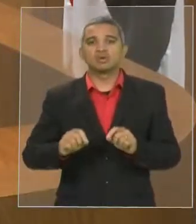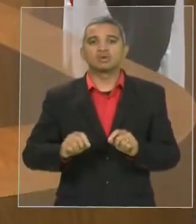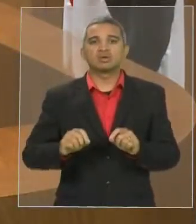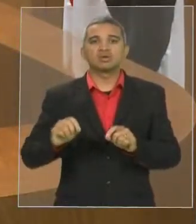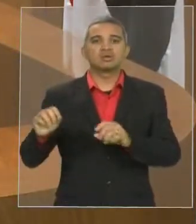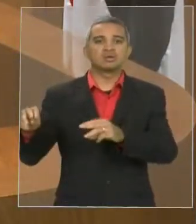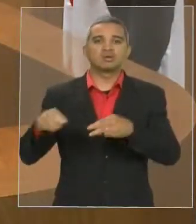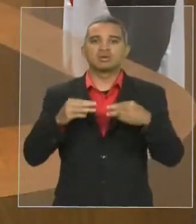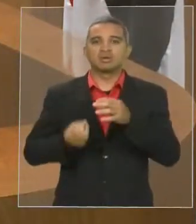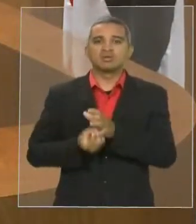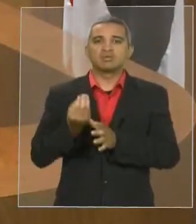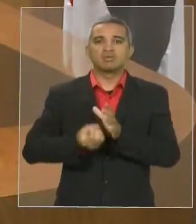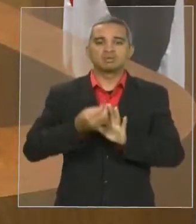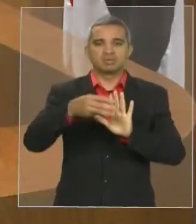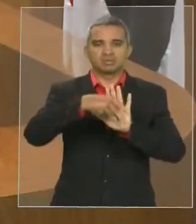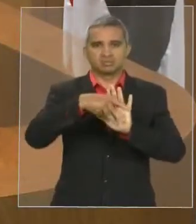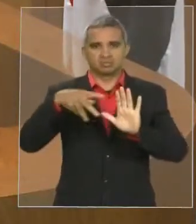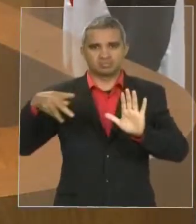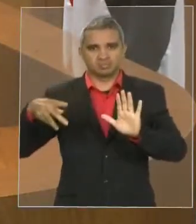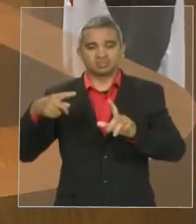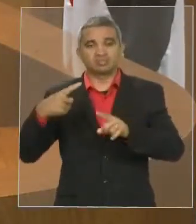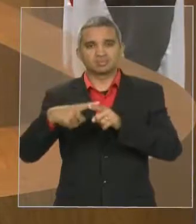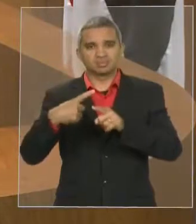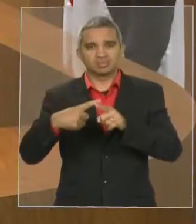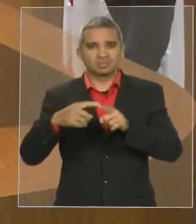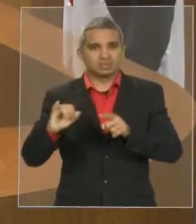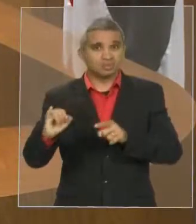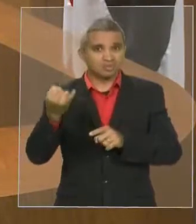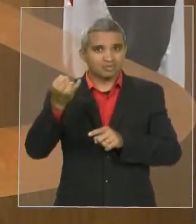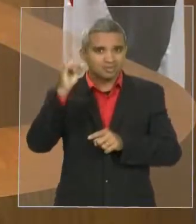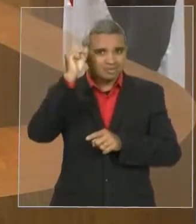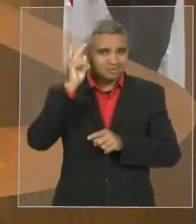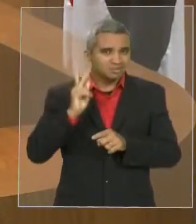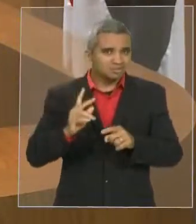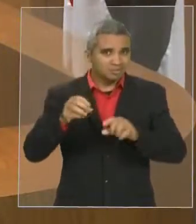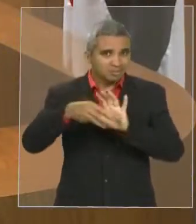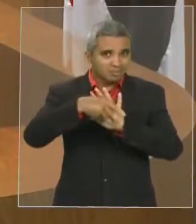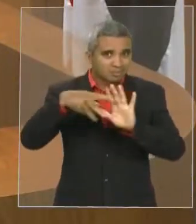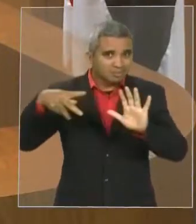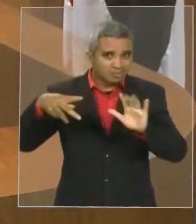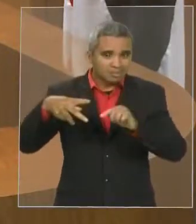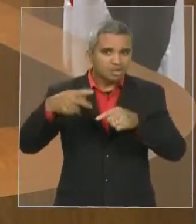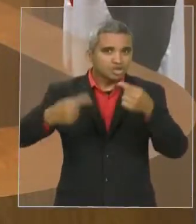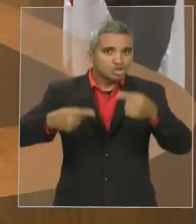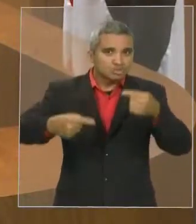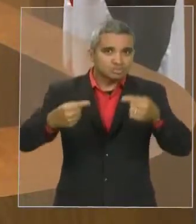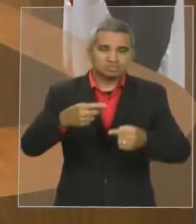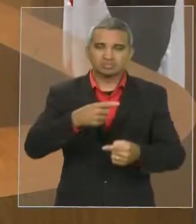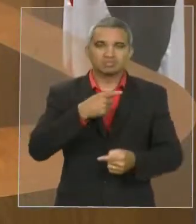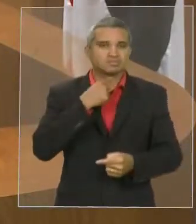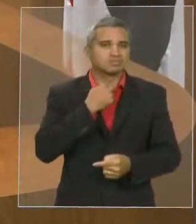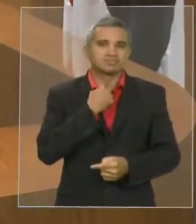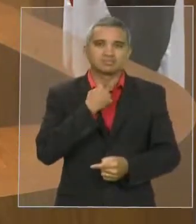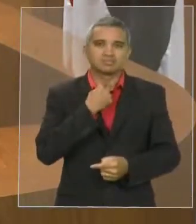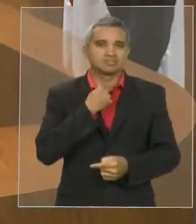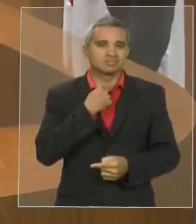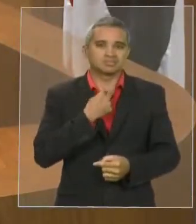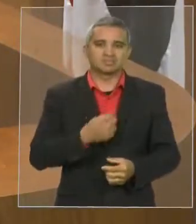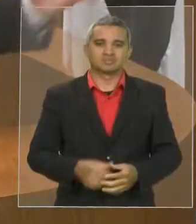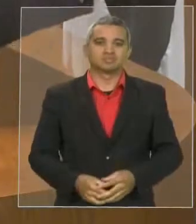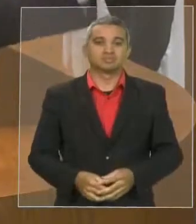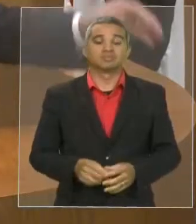O que me chama a atenção, deputado César Pires, neste discurso, é ver exatamente situações